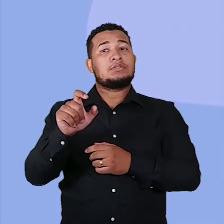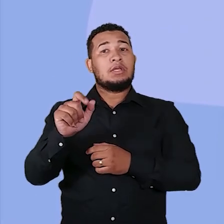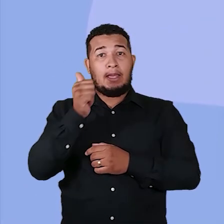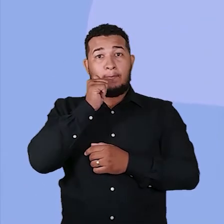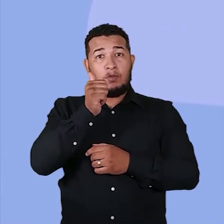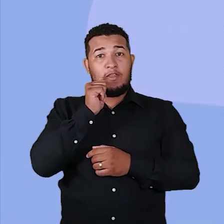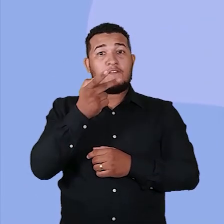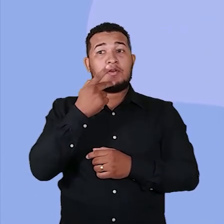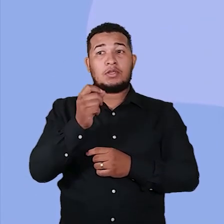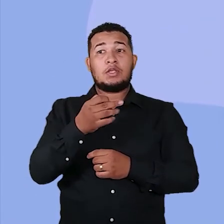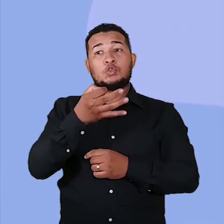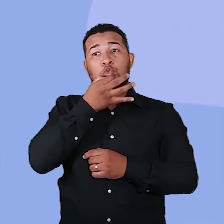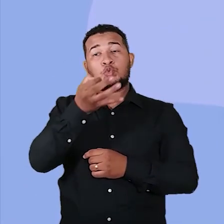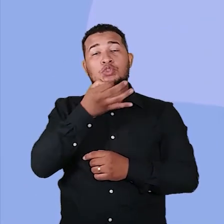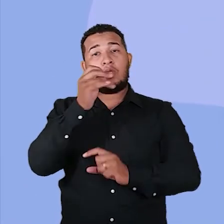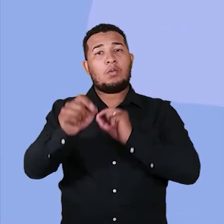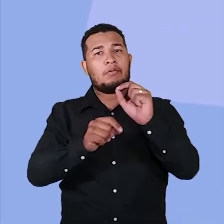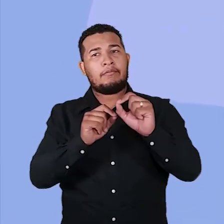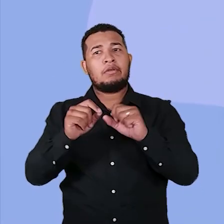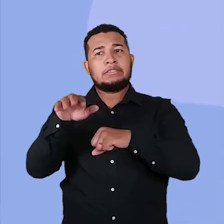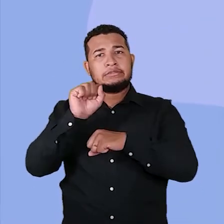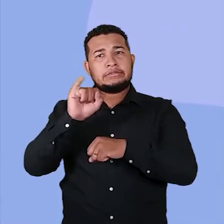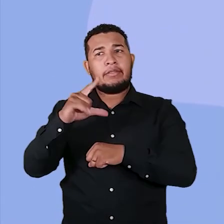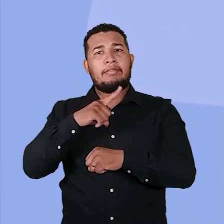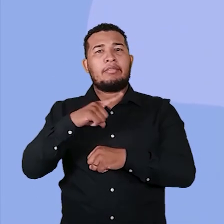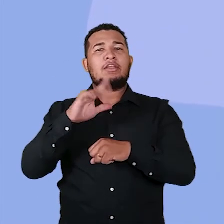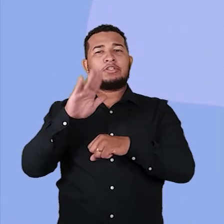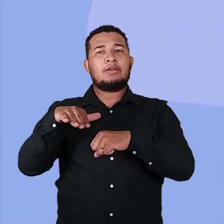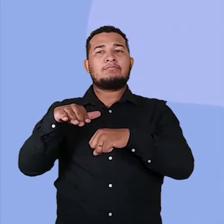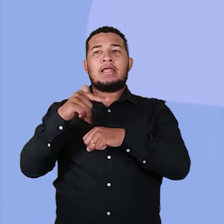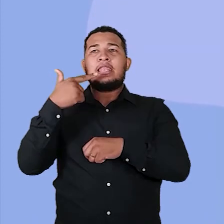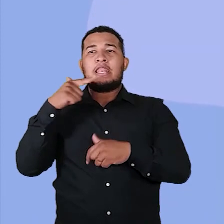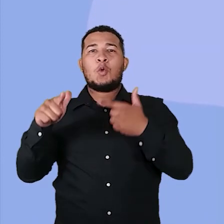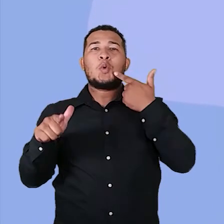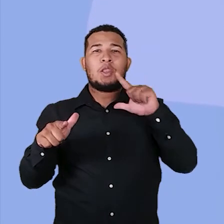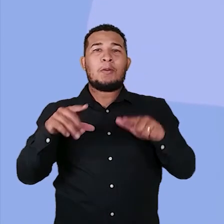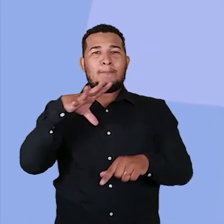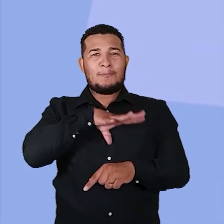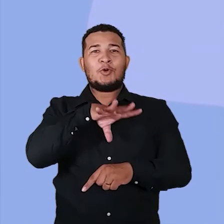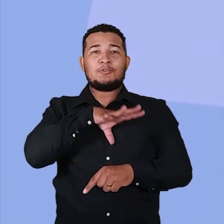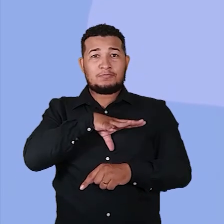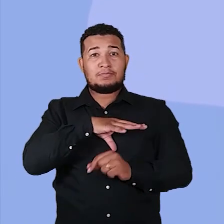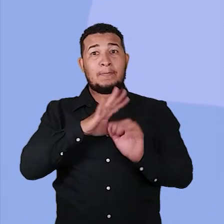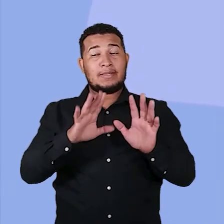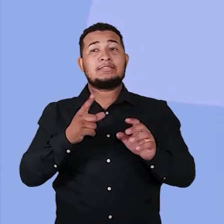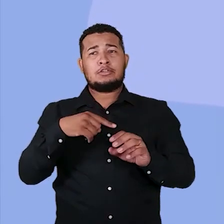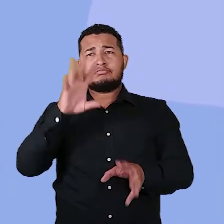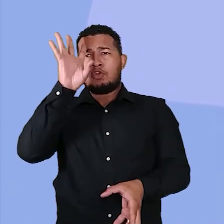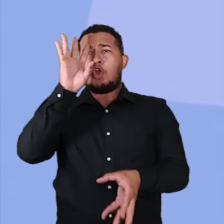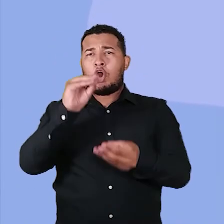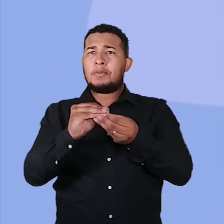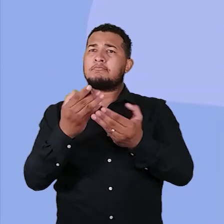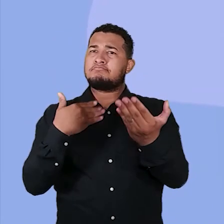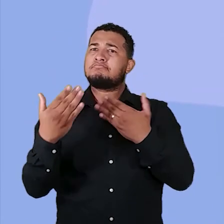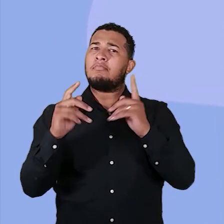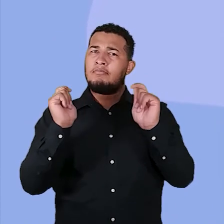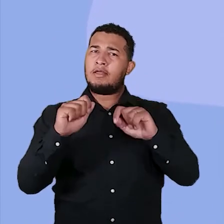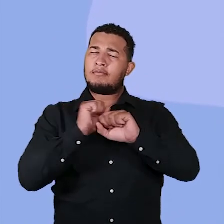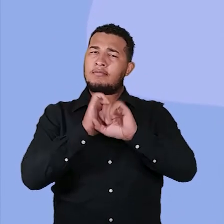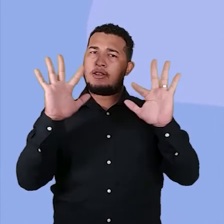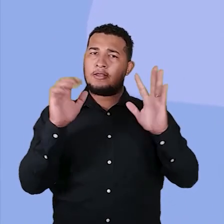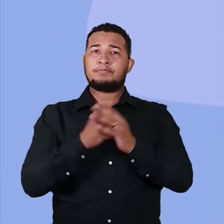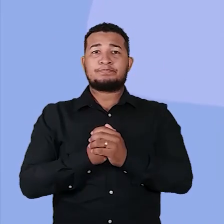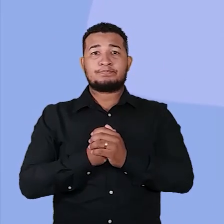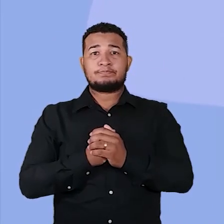letra A, sugere que ao falarmos um mesmo idioma, português, espanhol, etc., sempre compreendemos um ao outro.